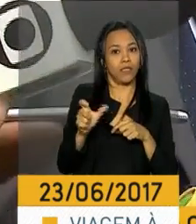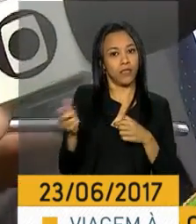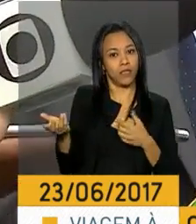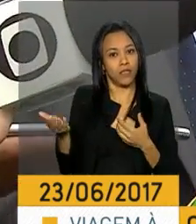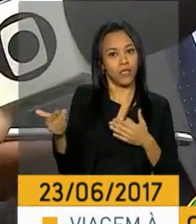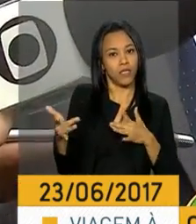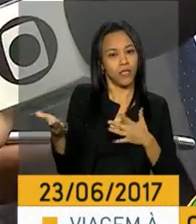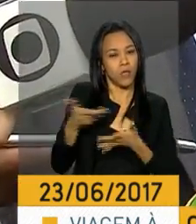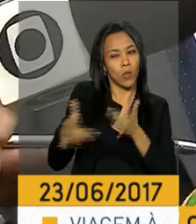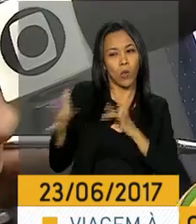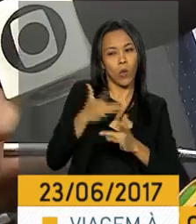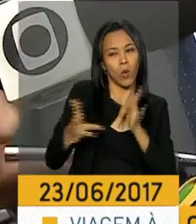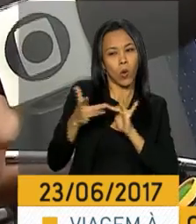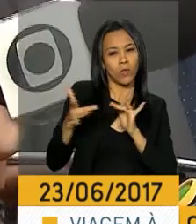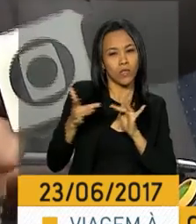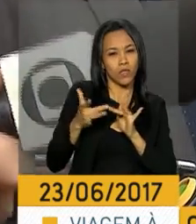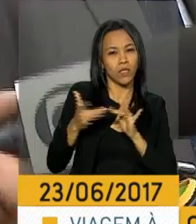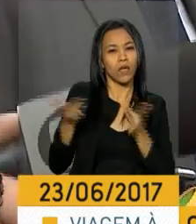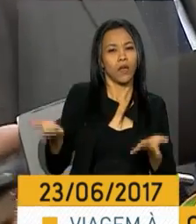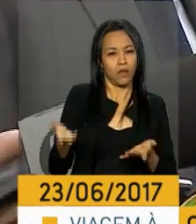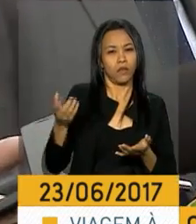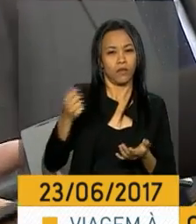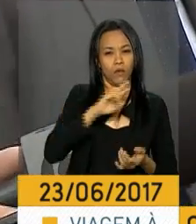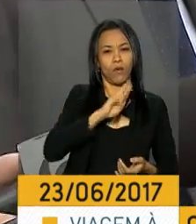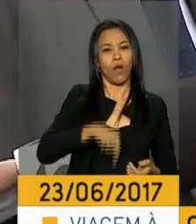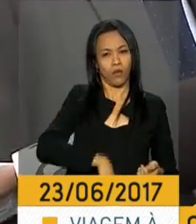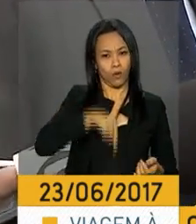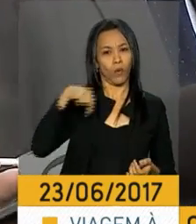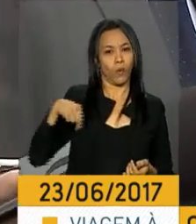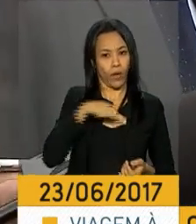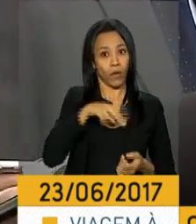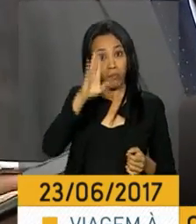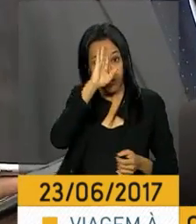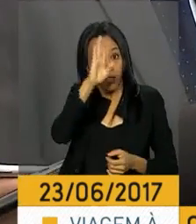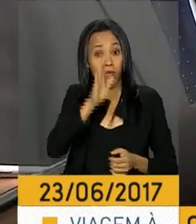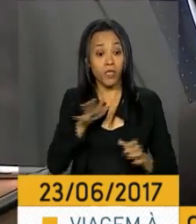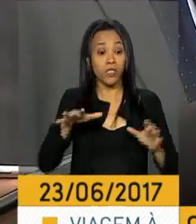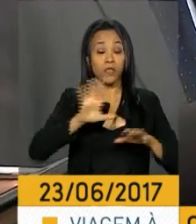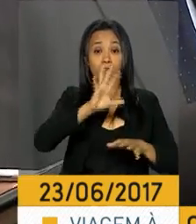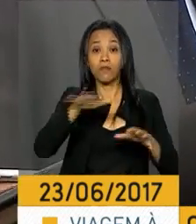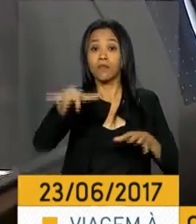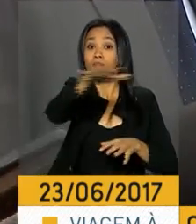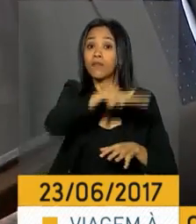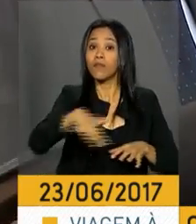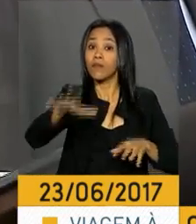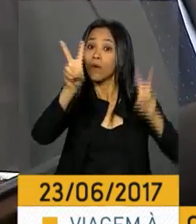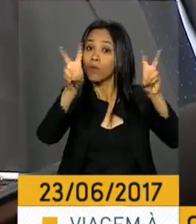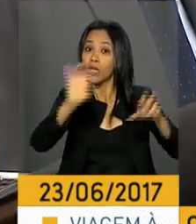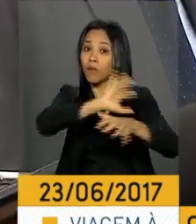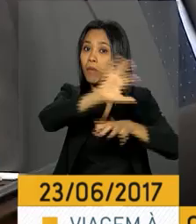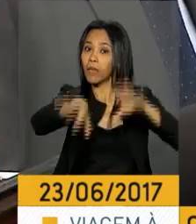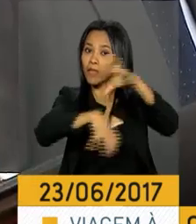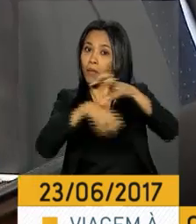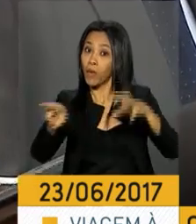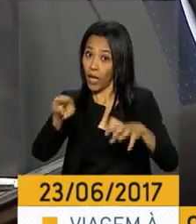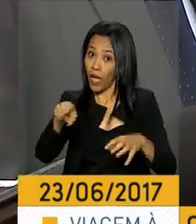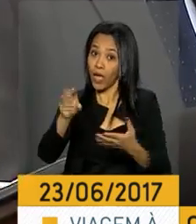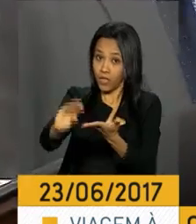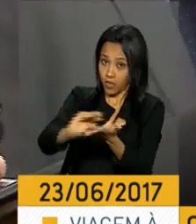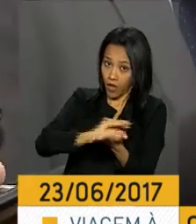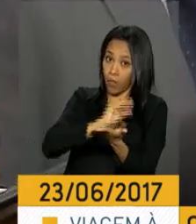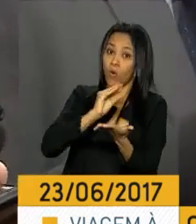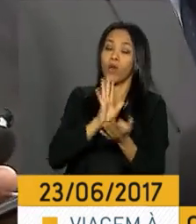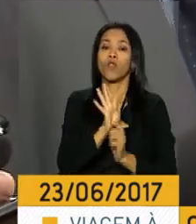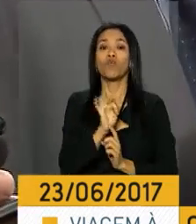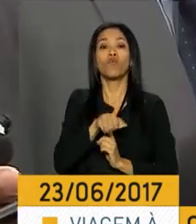tendo em vista a questão ambiental, já que eles colaboram enormemente para o chamado Fundo da Amazônia. Mas e agora... não é